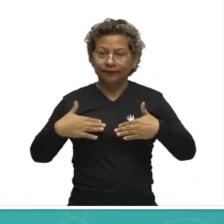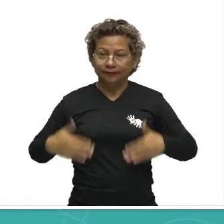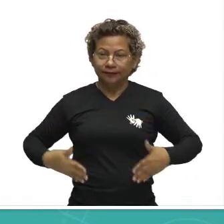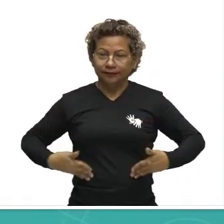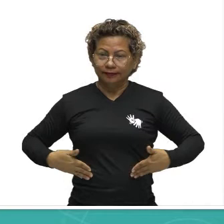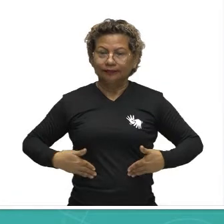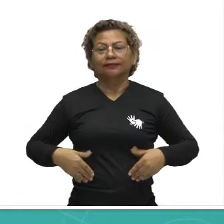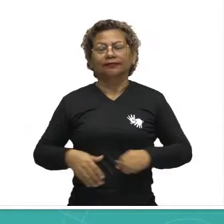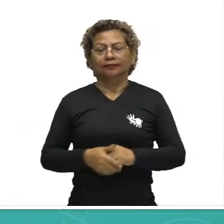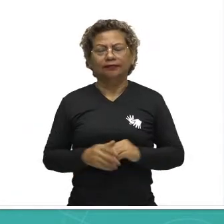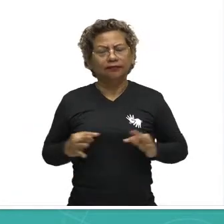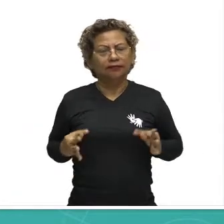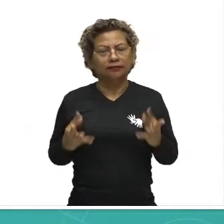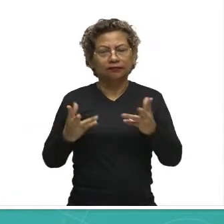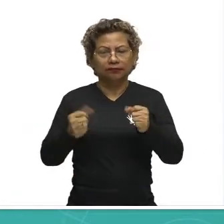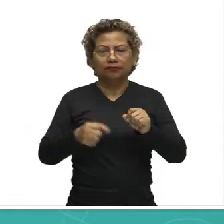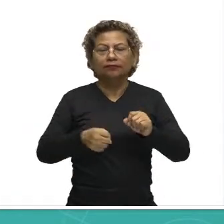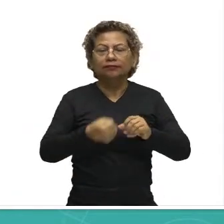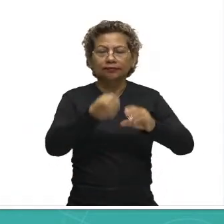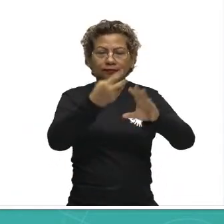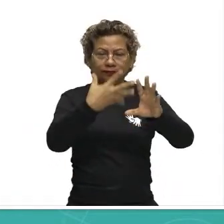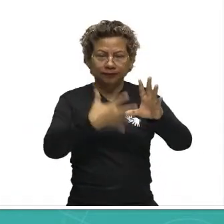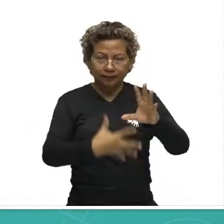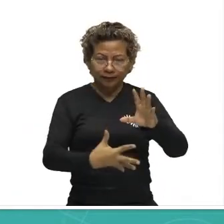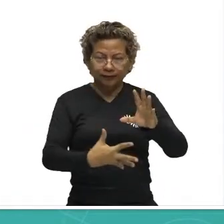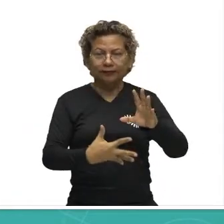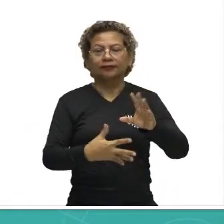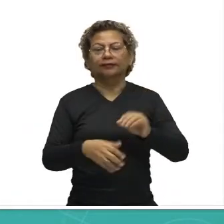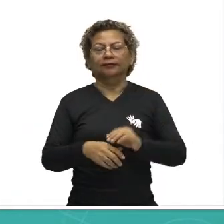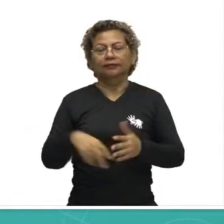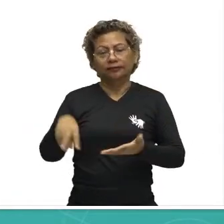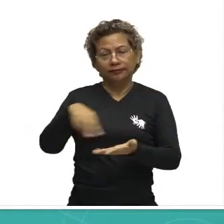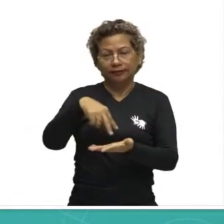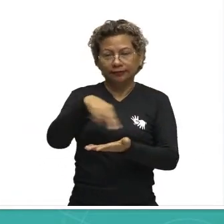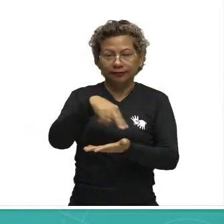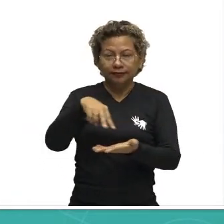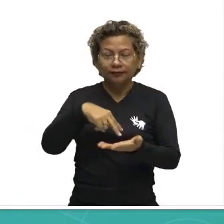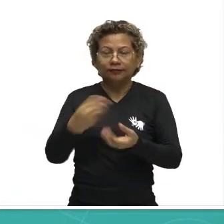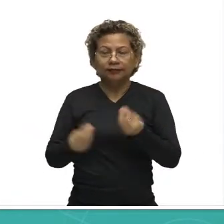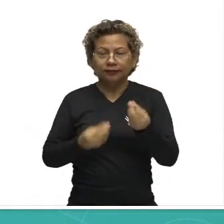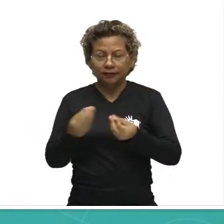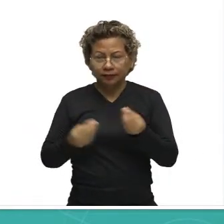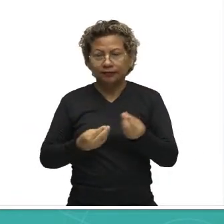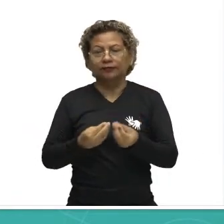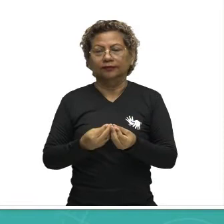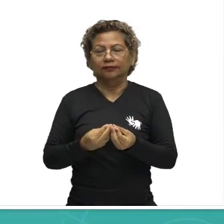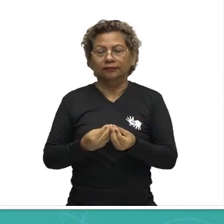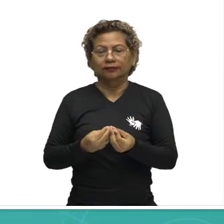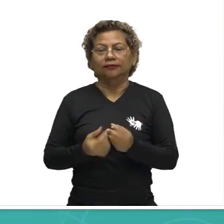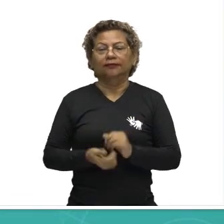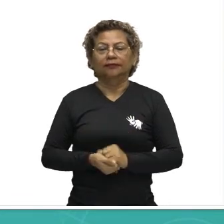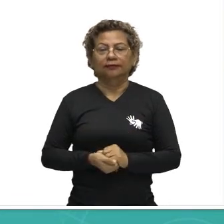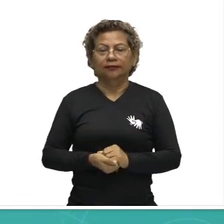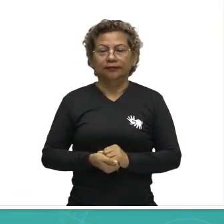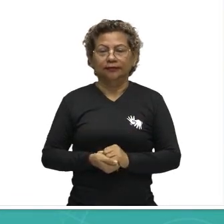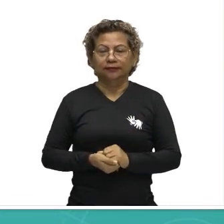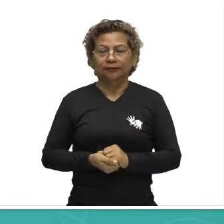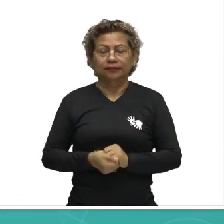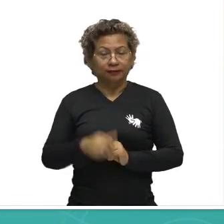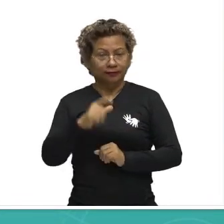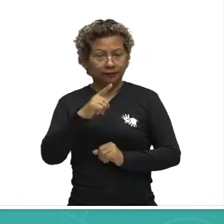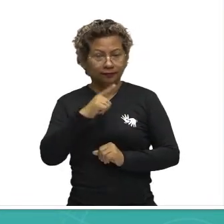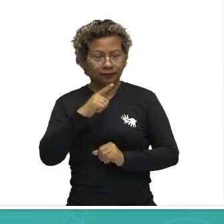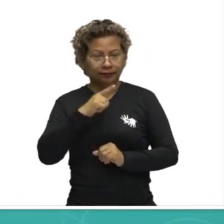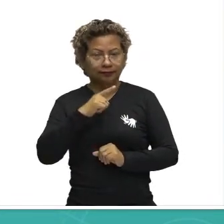tem todas essas características, esse estilo, né? Como deve se movimentar, tá? E aí, ela tem o quê?